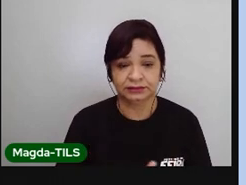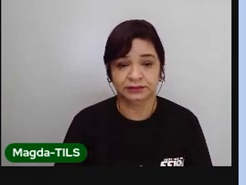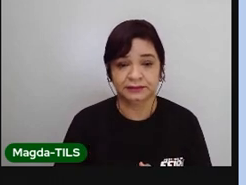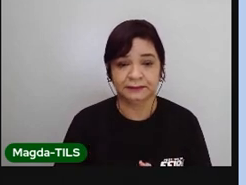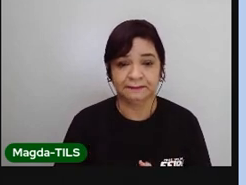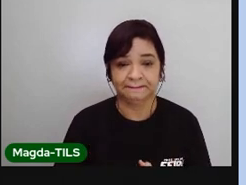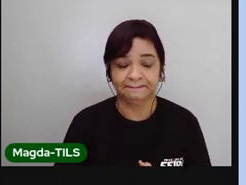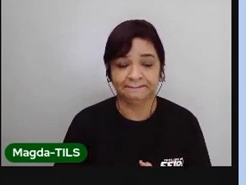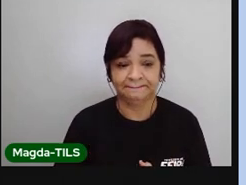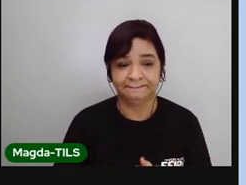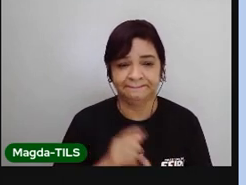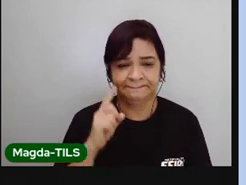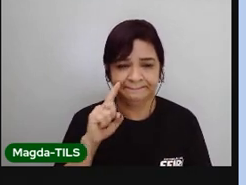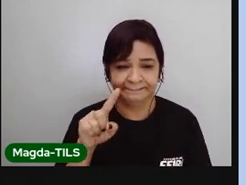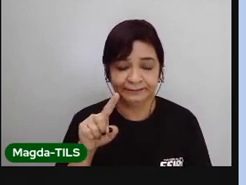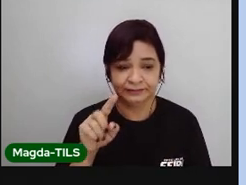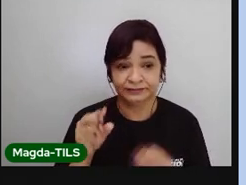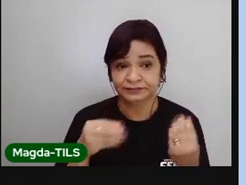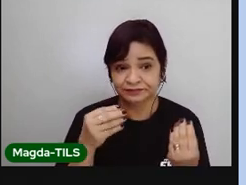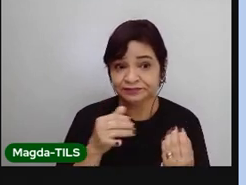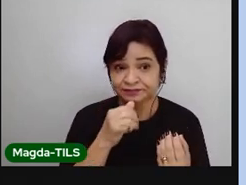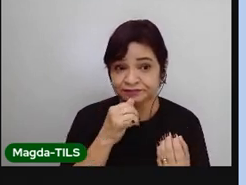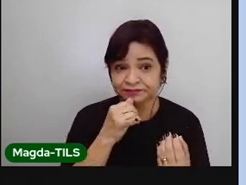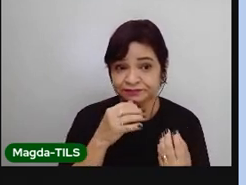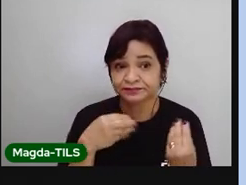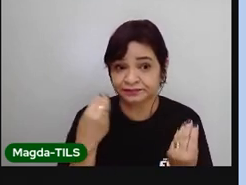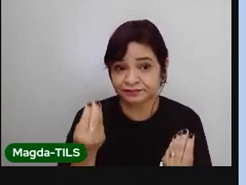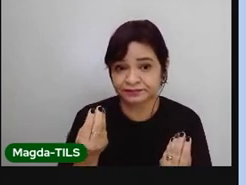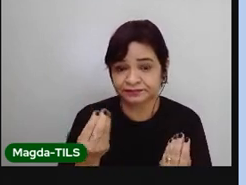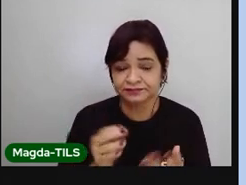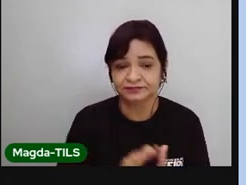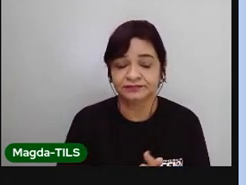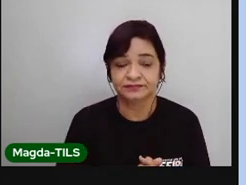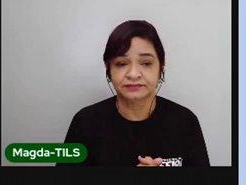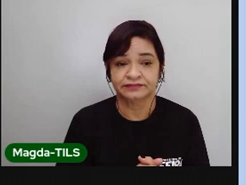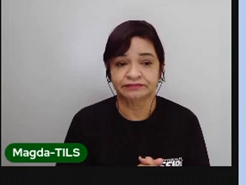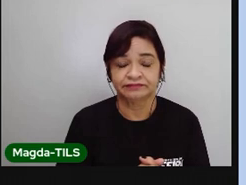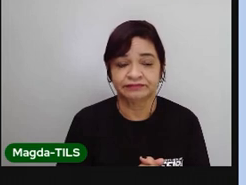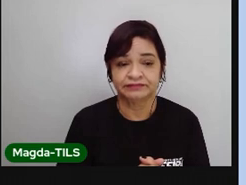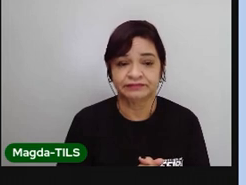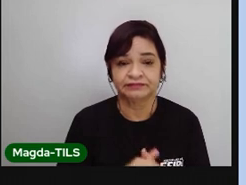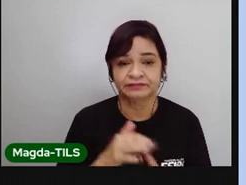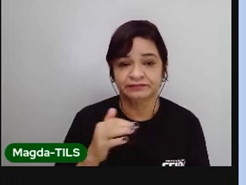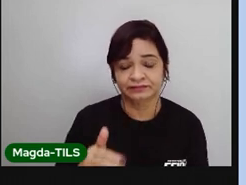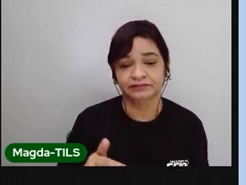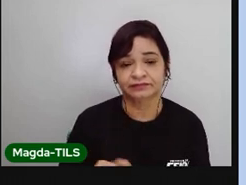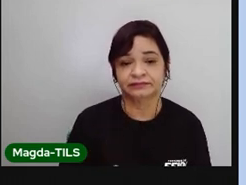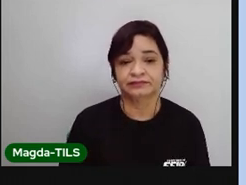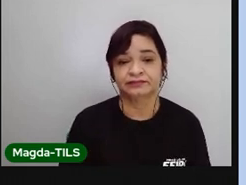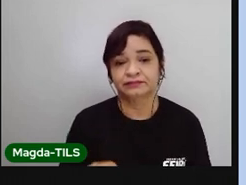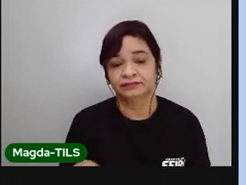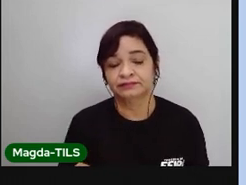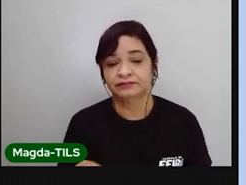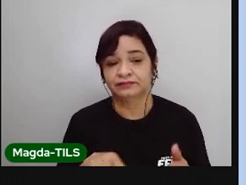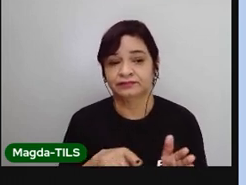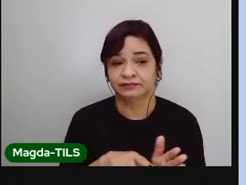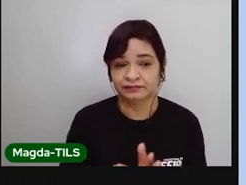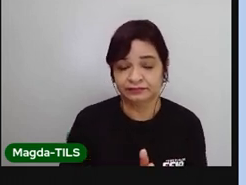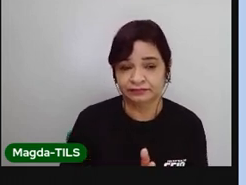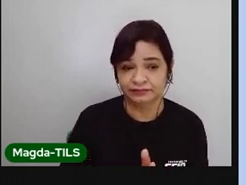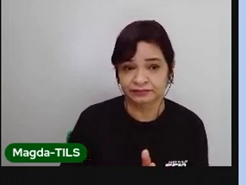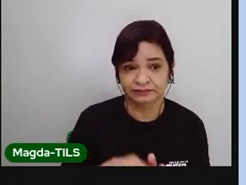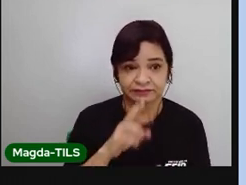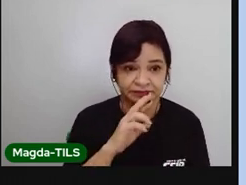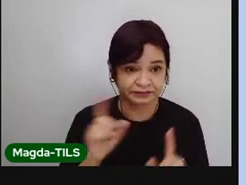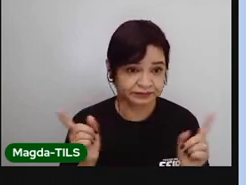para mostrar para vocês como é que ele vai aparecer. Vocês vão clicar em próxima, aí vai ter a primeira pergunta. Eu não vou